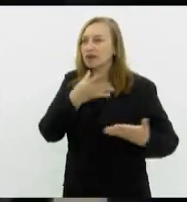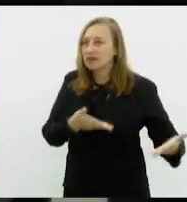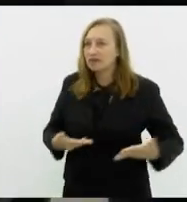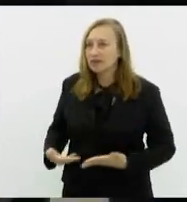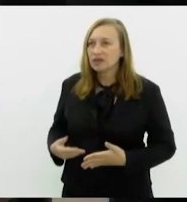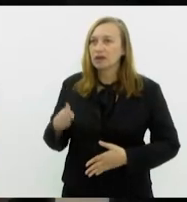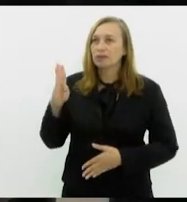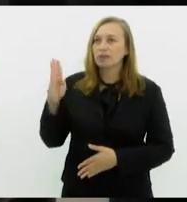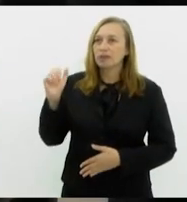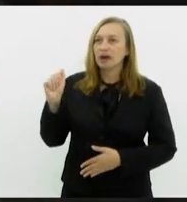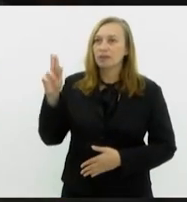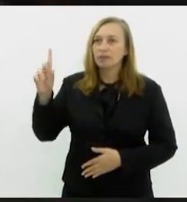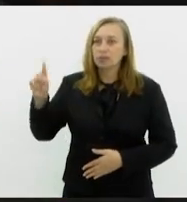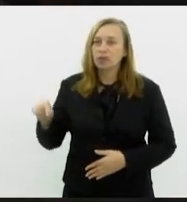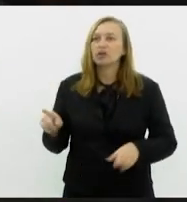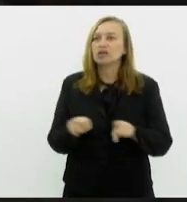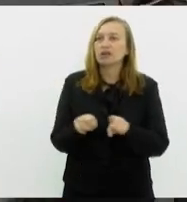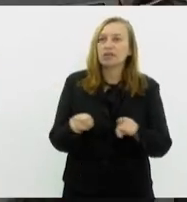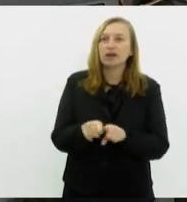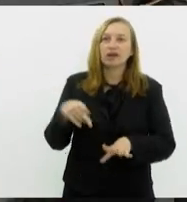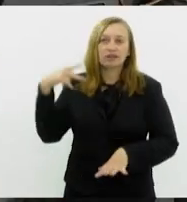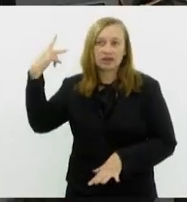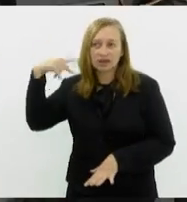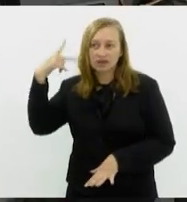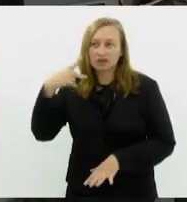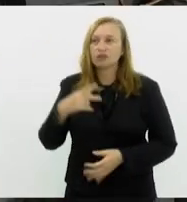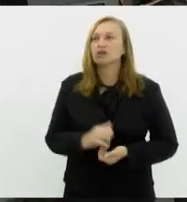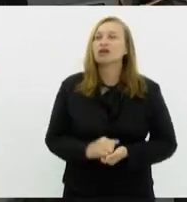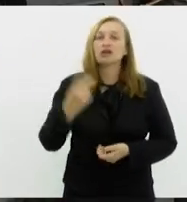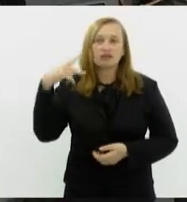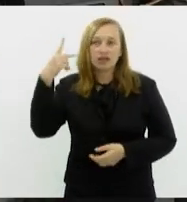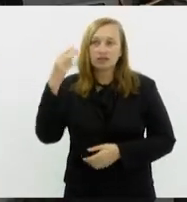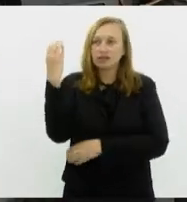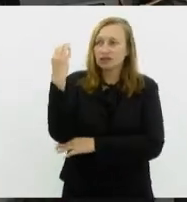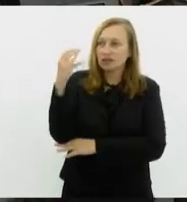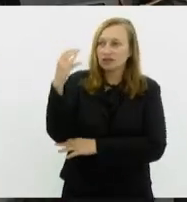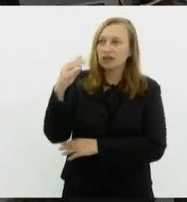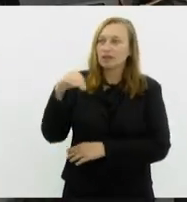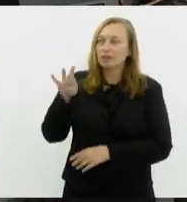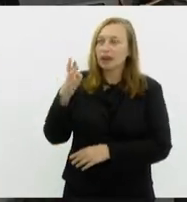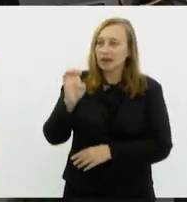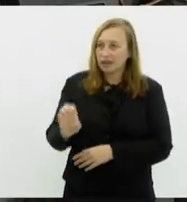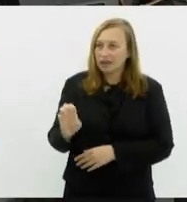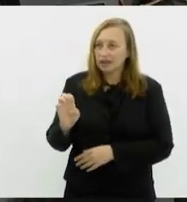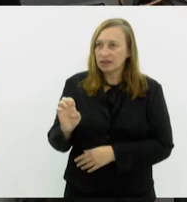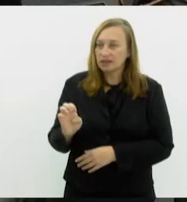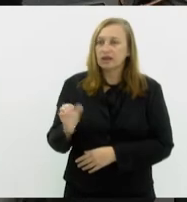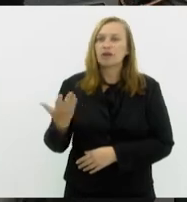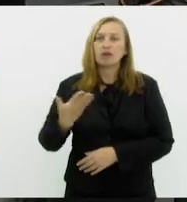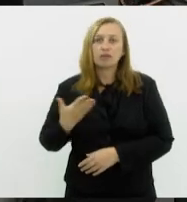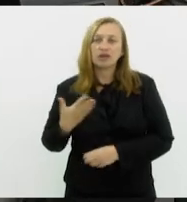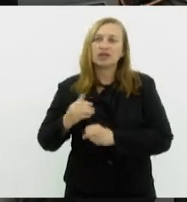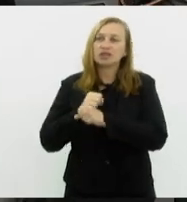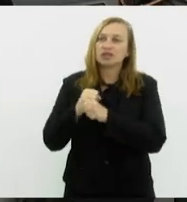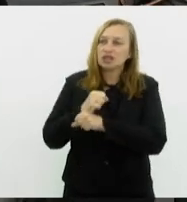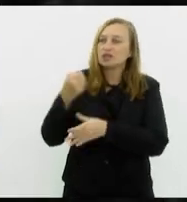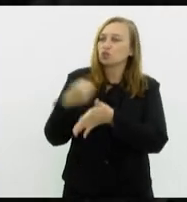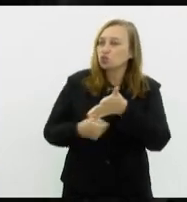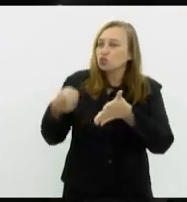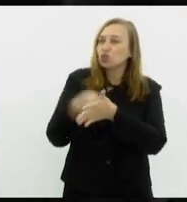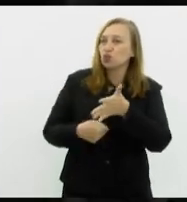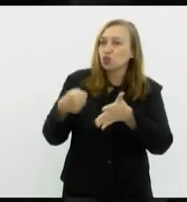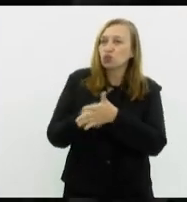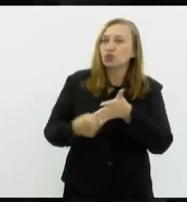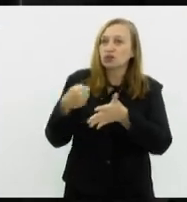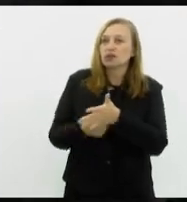tanto Babu como a vereadora. Boas-vindas também para a nossa vereadora de Niterói, Beni Brioli, também uma companheira de muita resistência, de muita